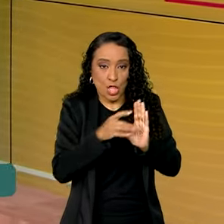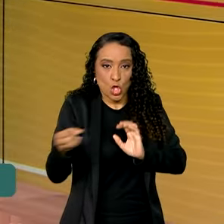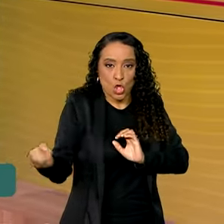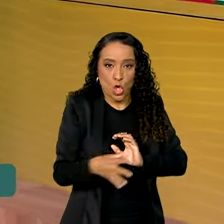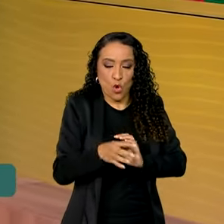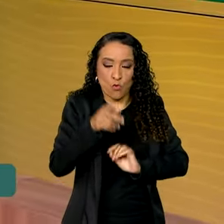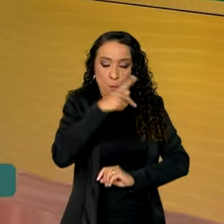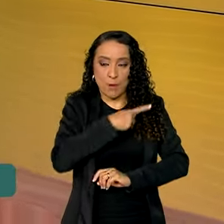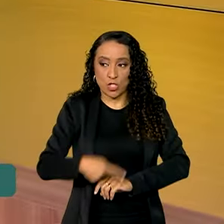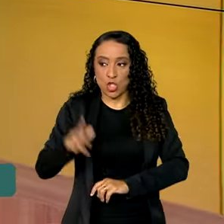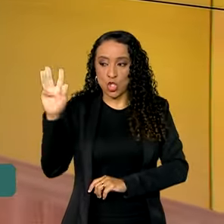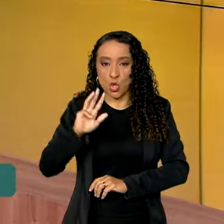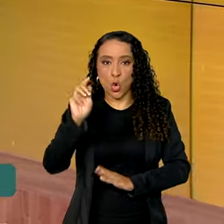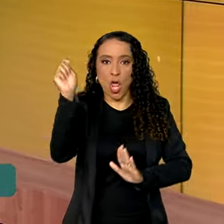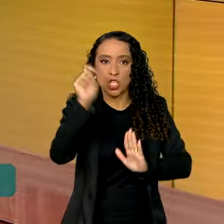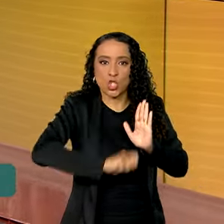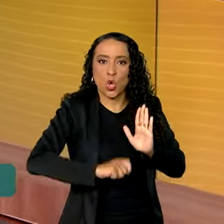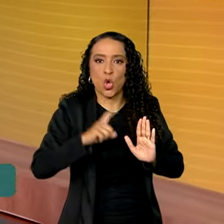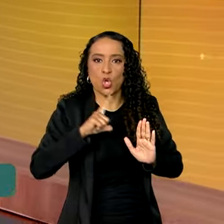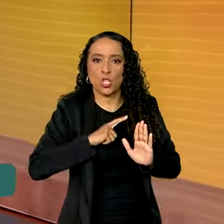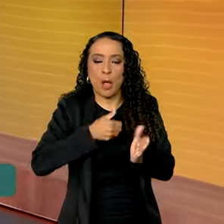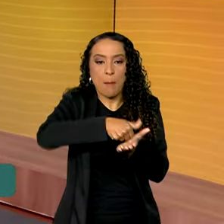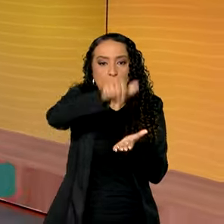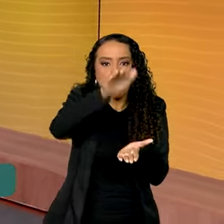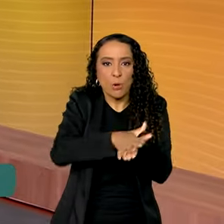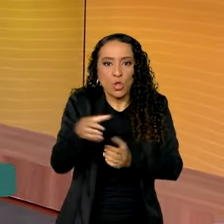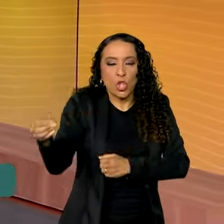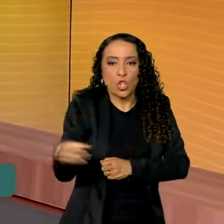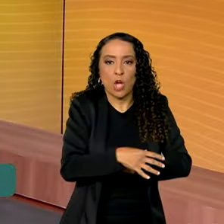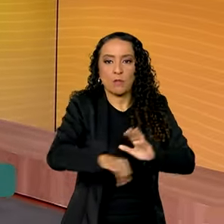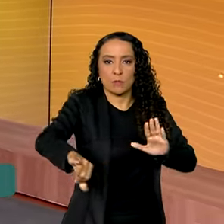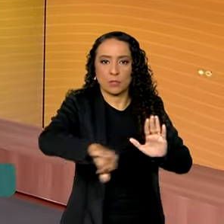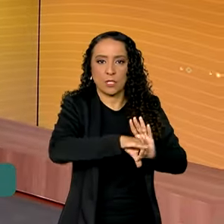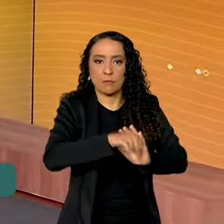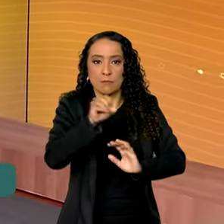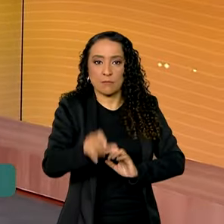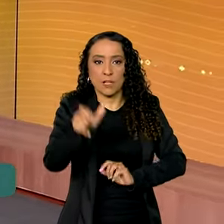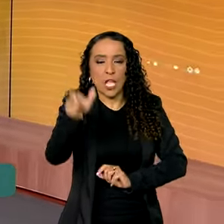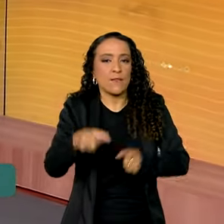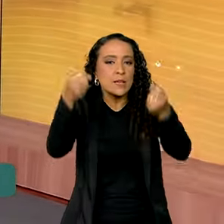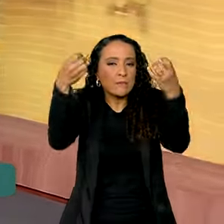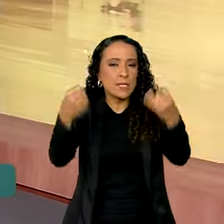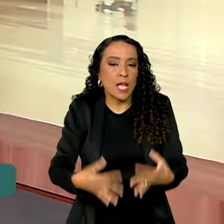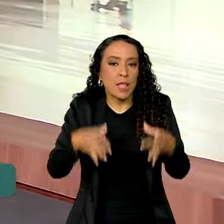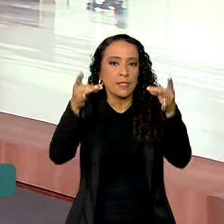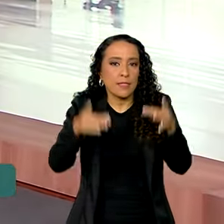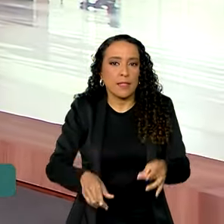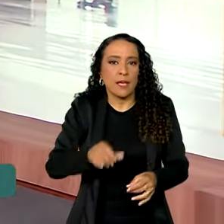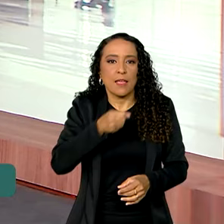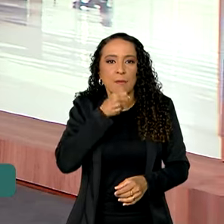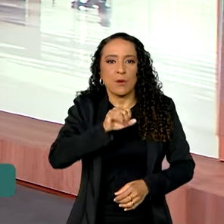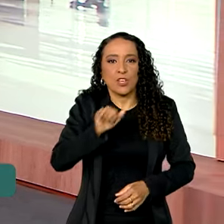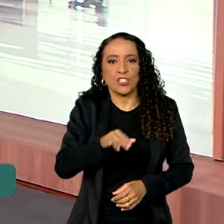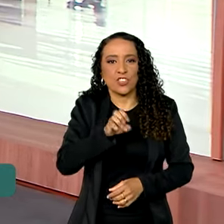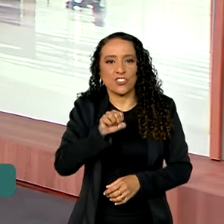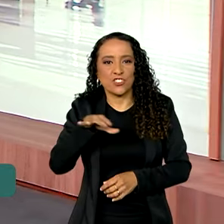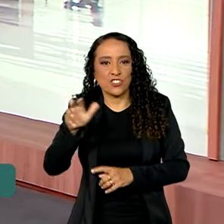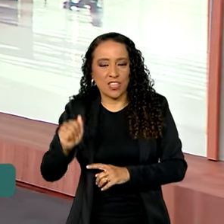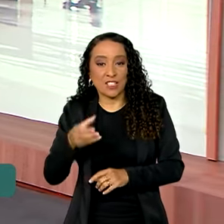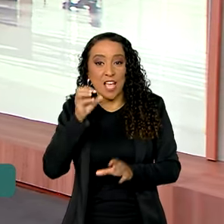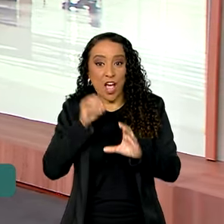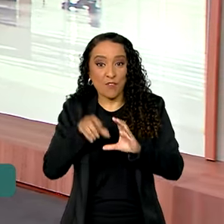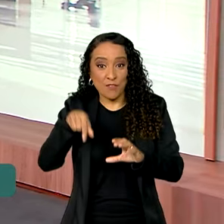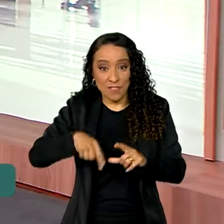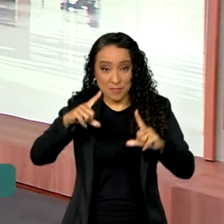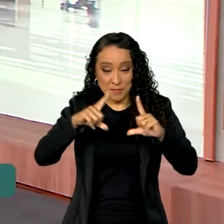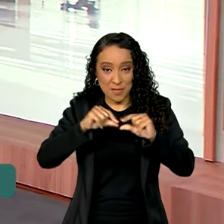pelo presidente Lula institui novas multas para o crime. E quem vai nos contar os detalhes é a repórter Jéssica Gonçalves, ao vivo